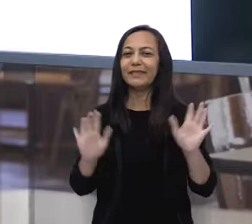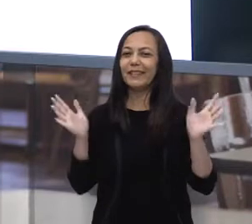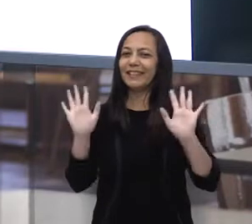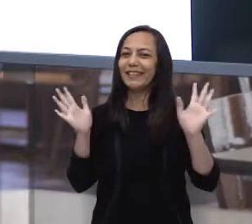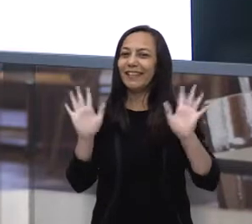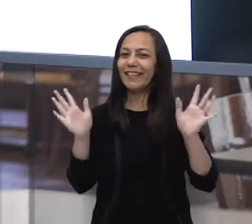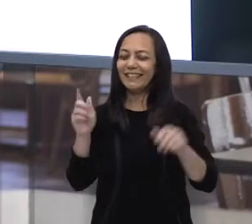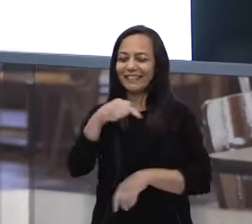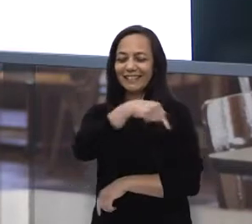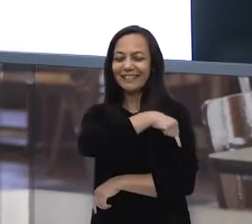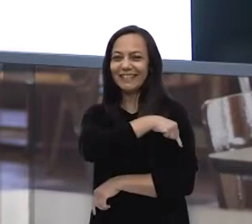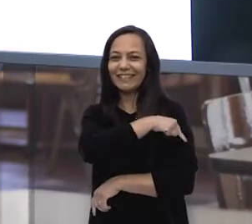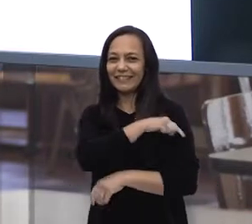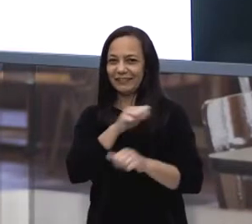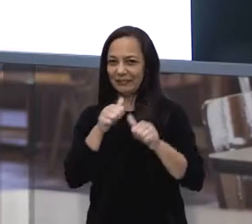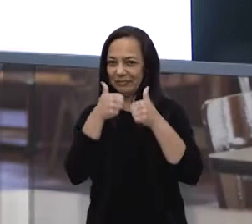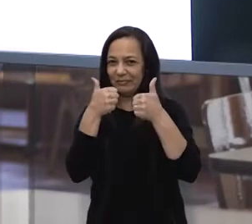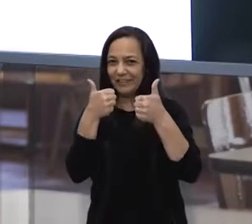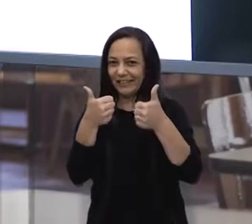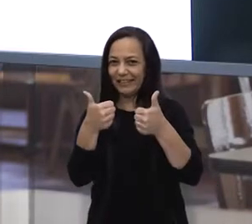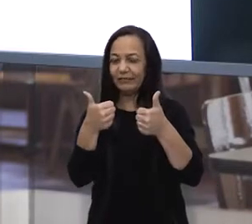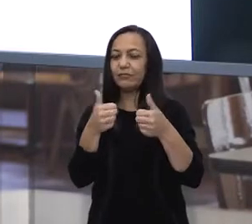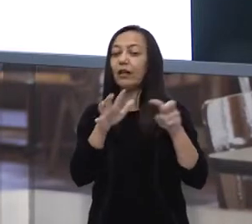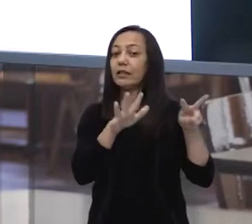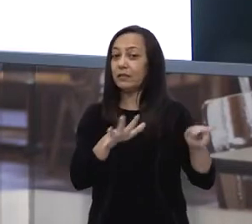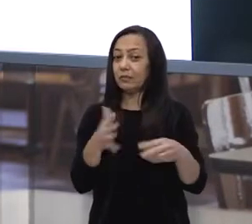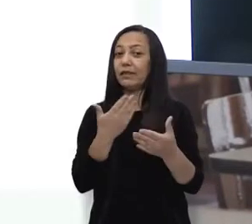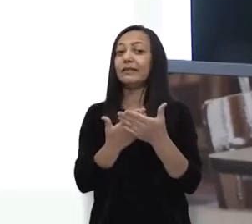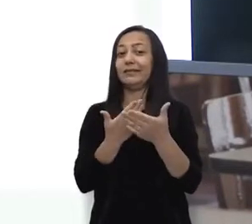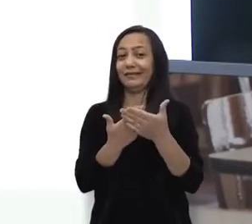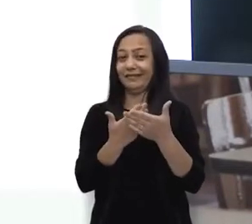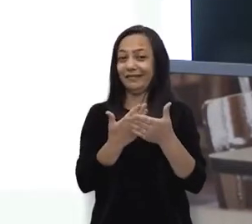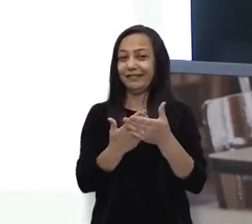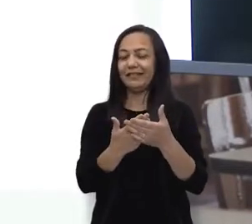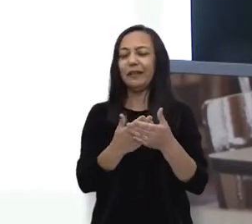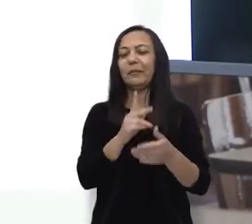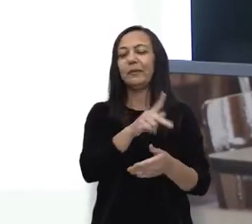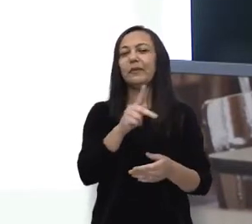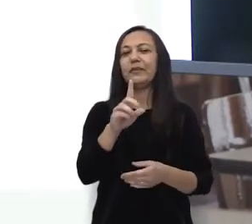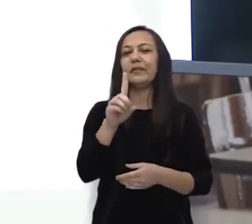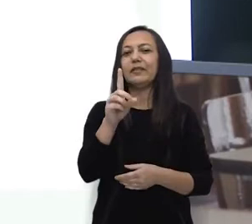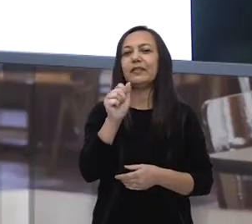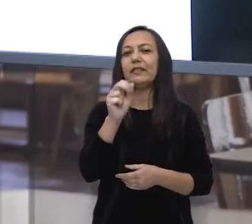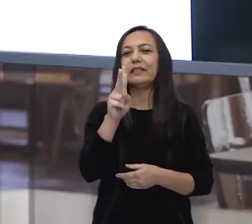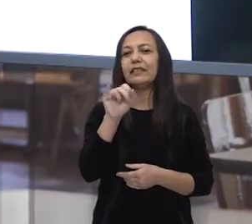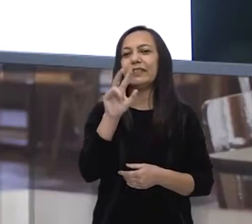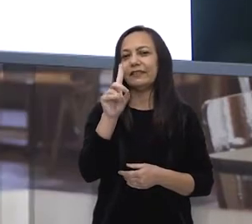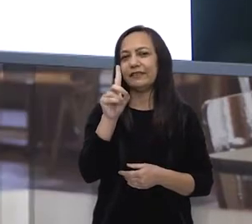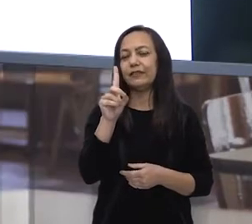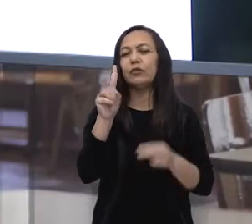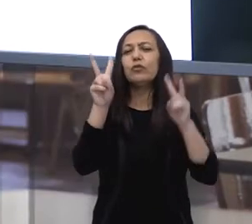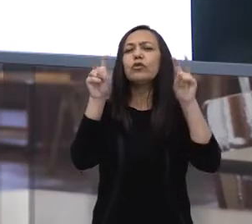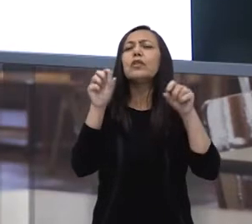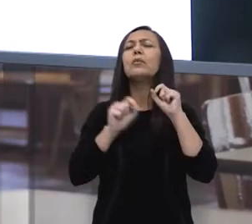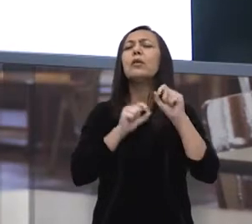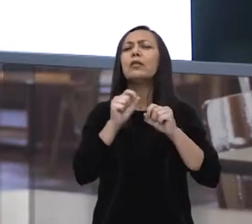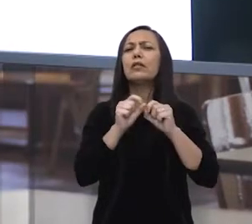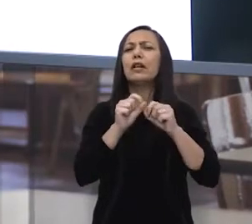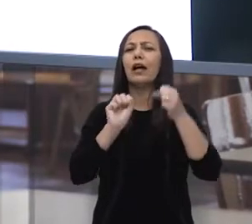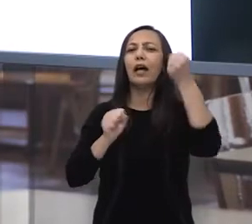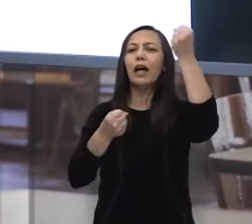Olá pessoal do 7º ano, tudo bem para mais uma semana de aula? Me chamo o professor David Henrique e o nosso tema de hoje